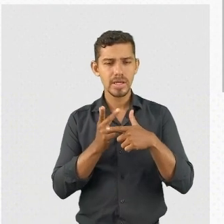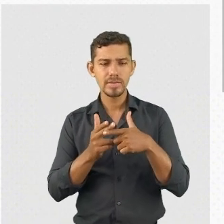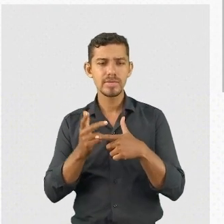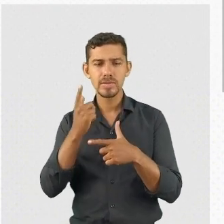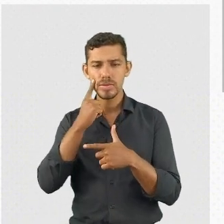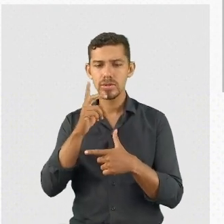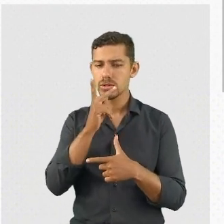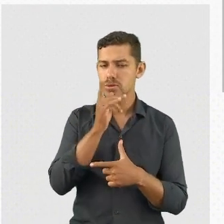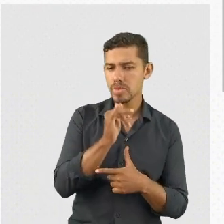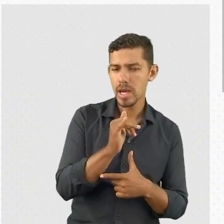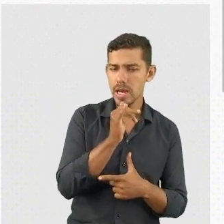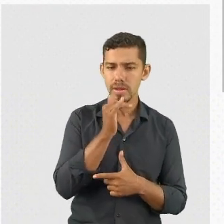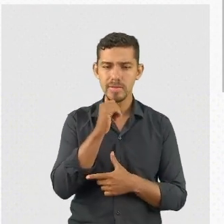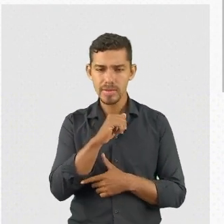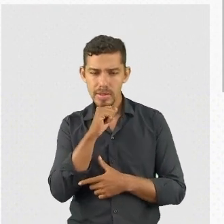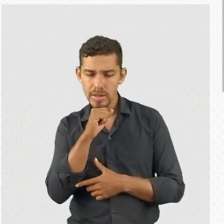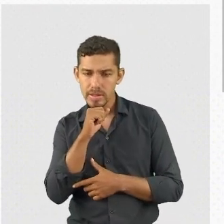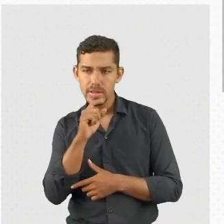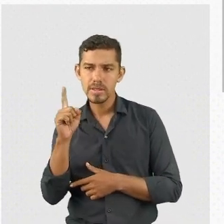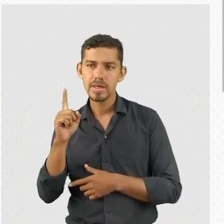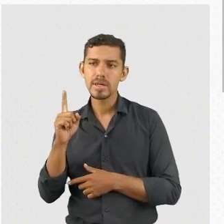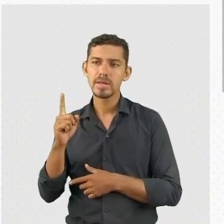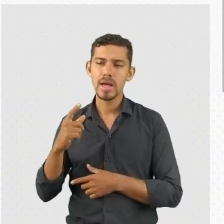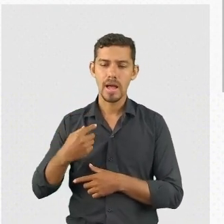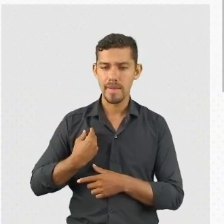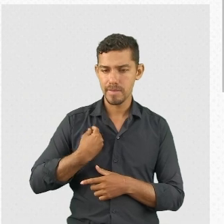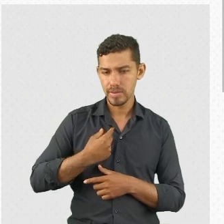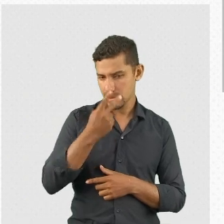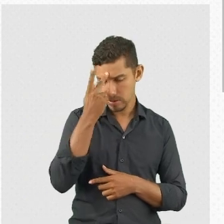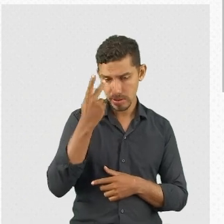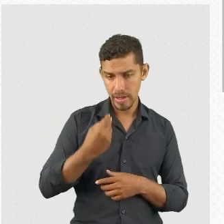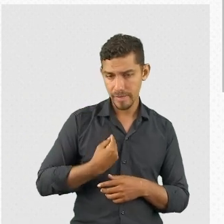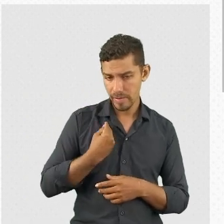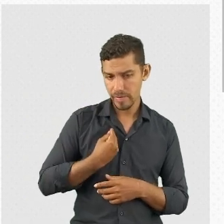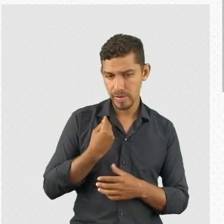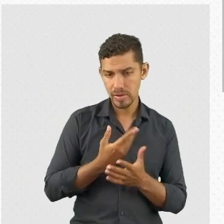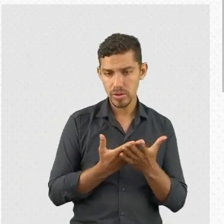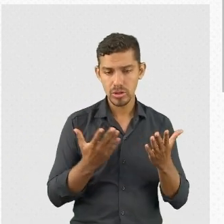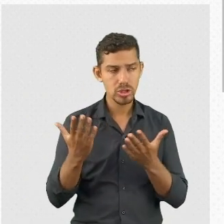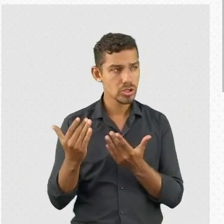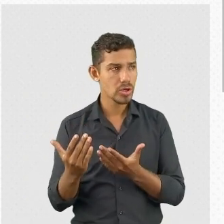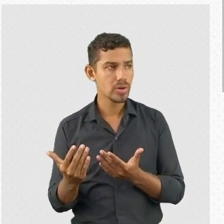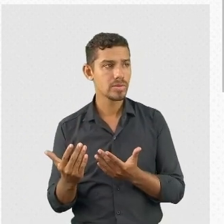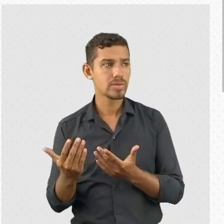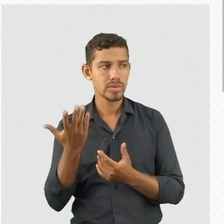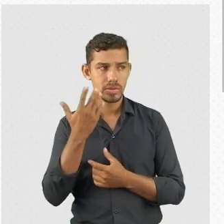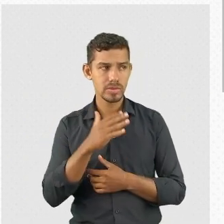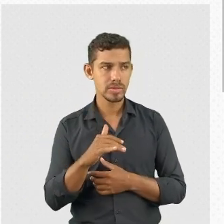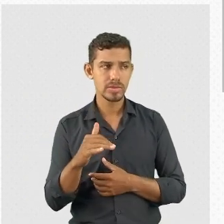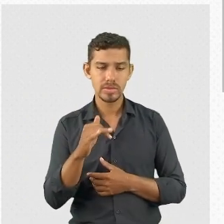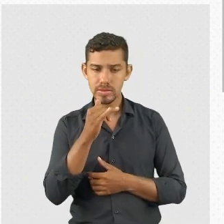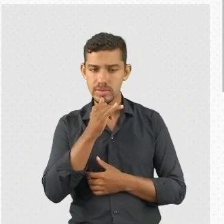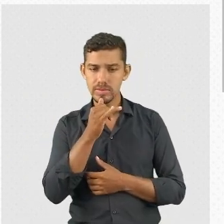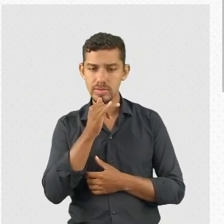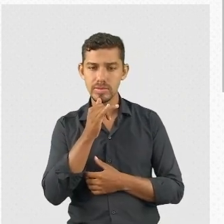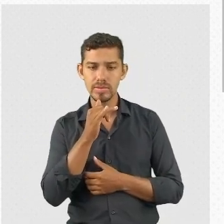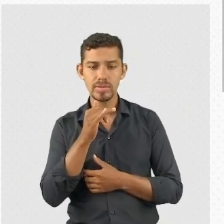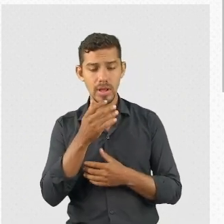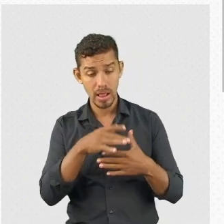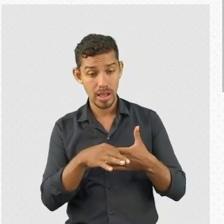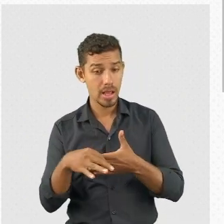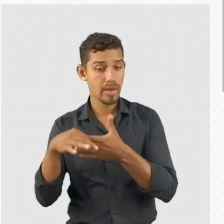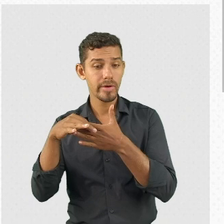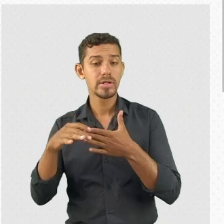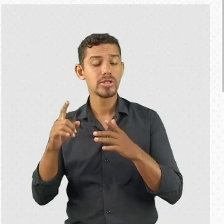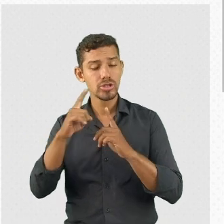os pais, mães, a pessoa que convive com aquele jovem, com aquela criança, mesmo adultos, levarem